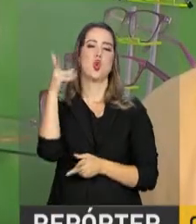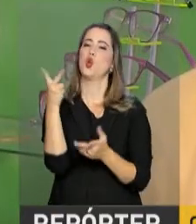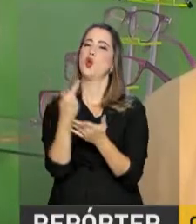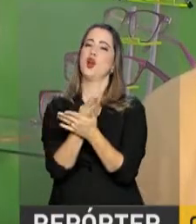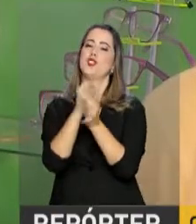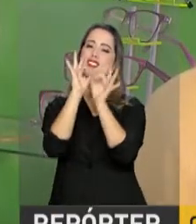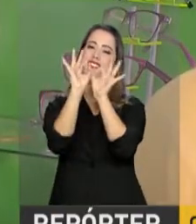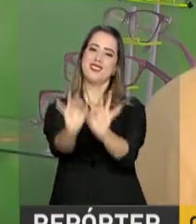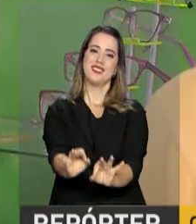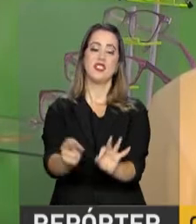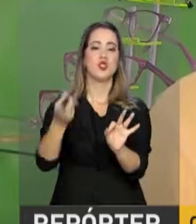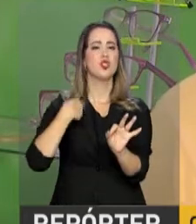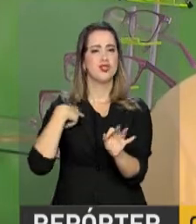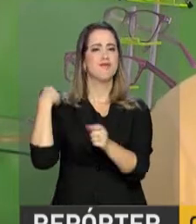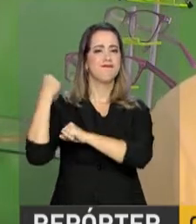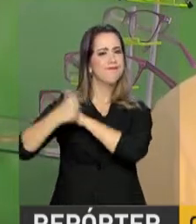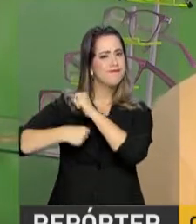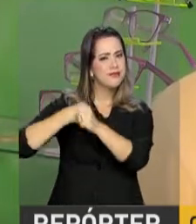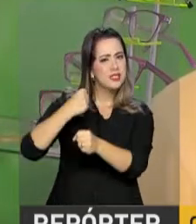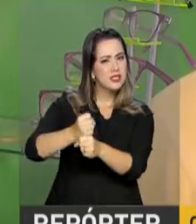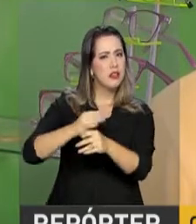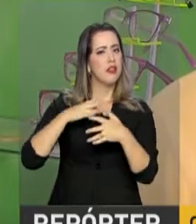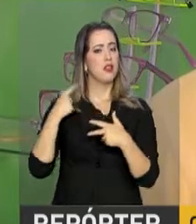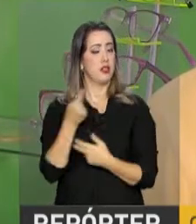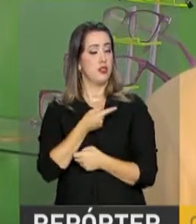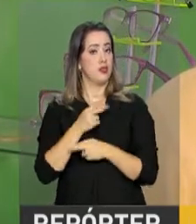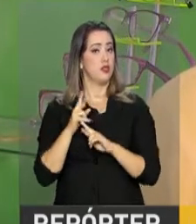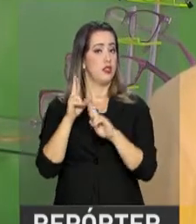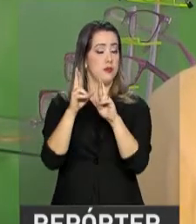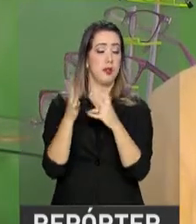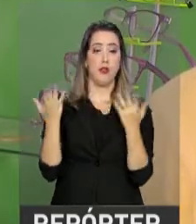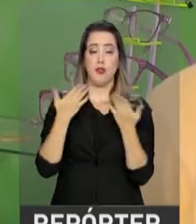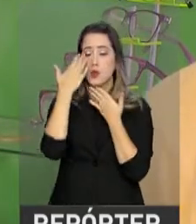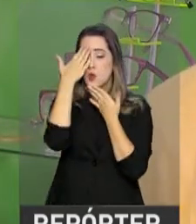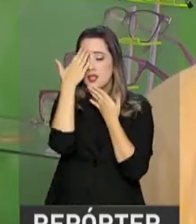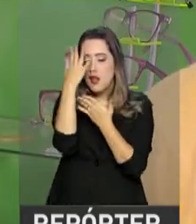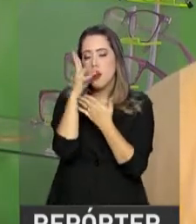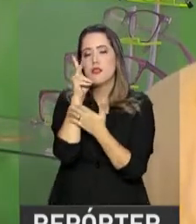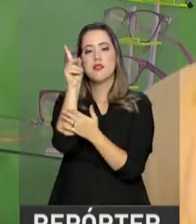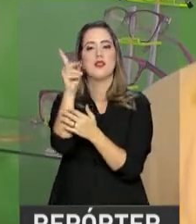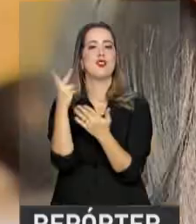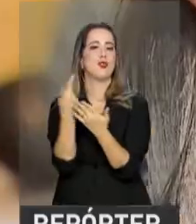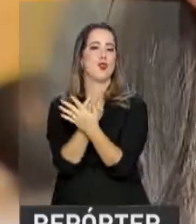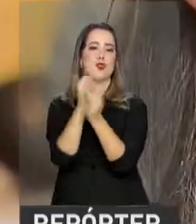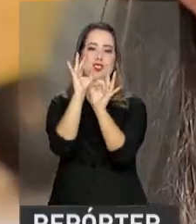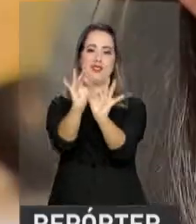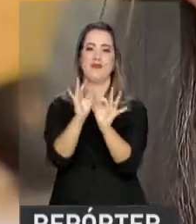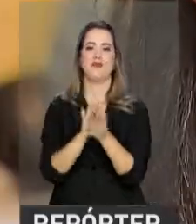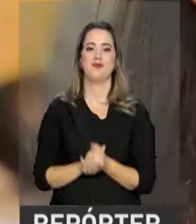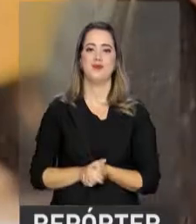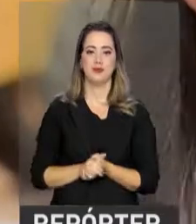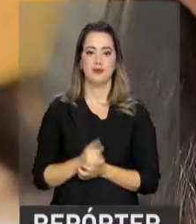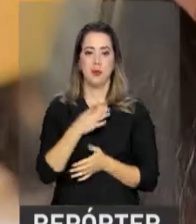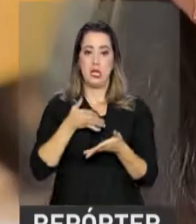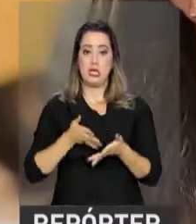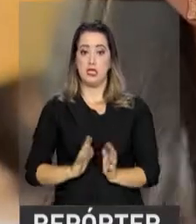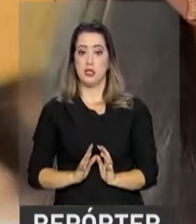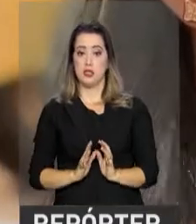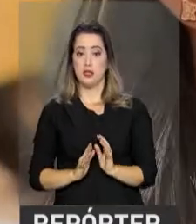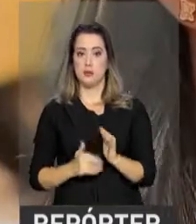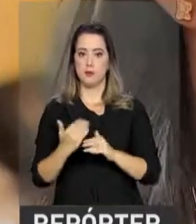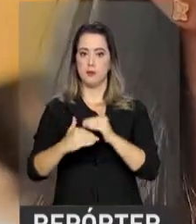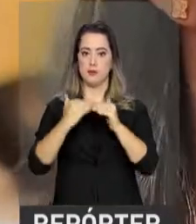tempo muitos anos a gente esperava isso e graças a deus agora está realizando daiane nasceu e se criou em